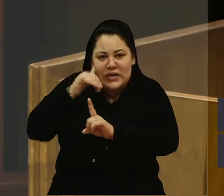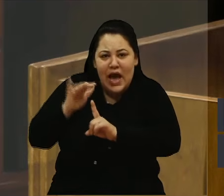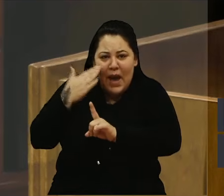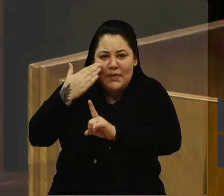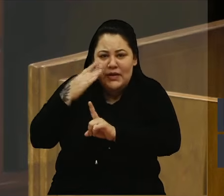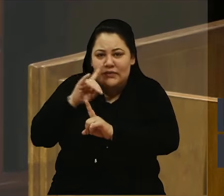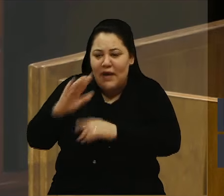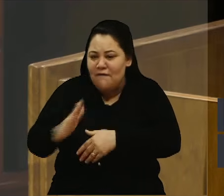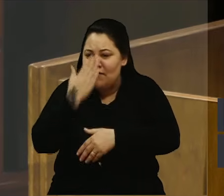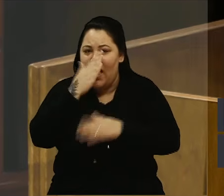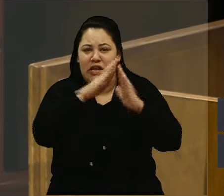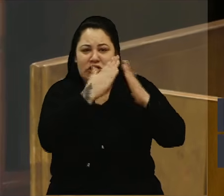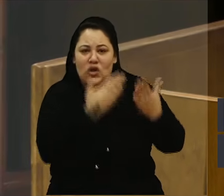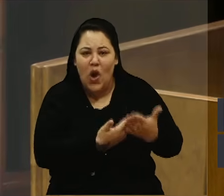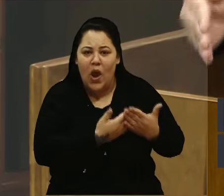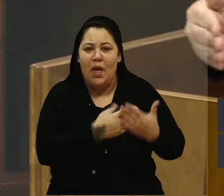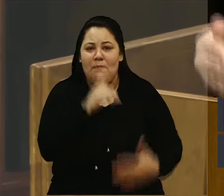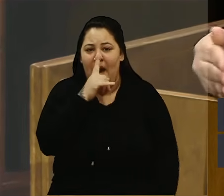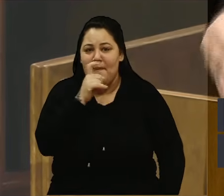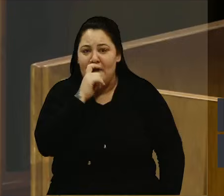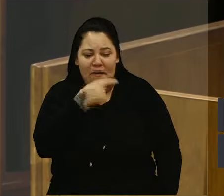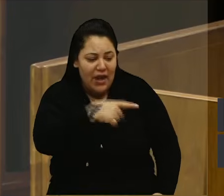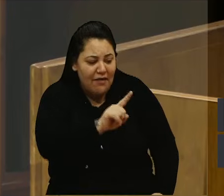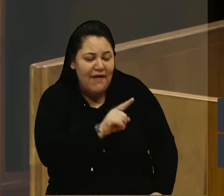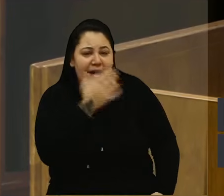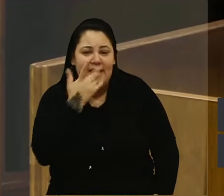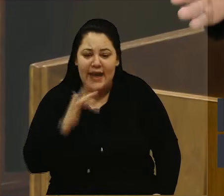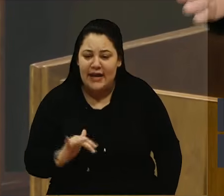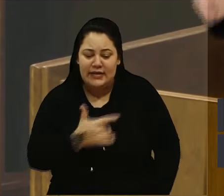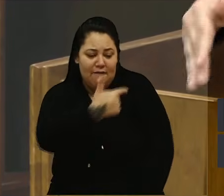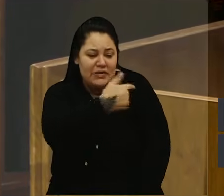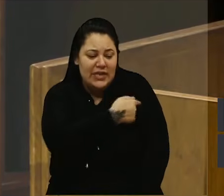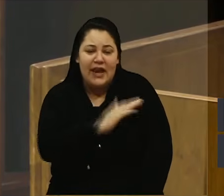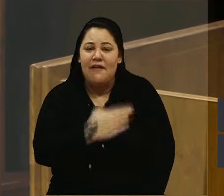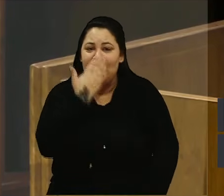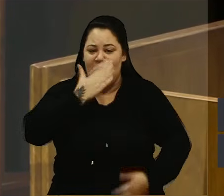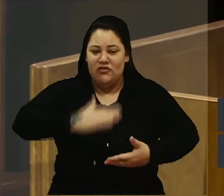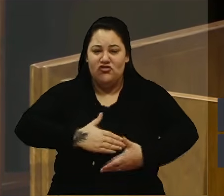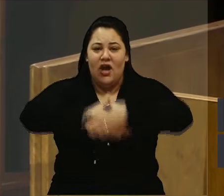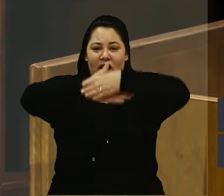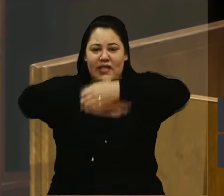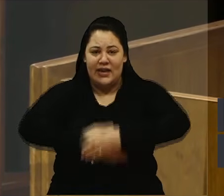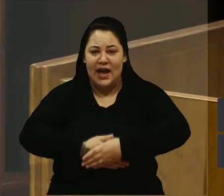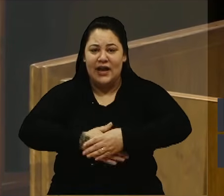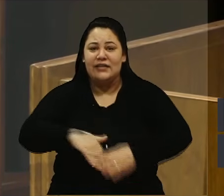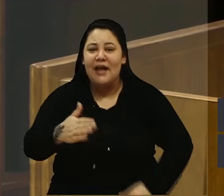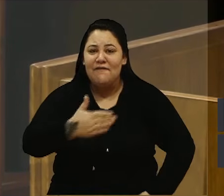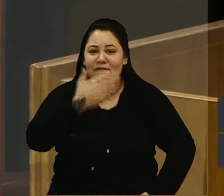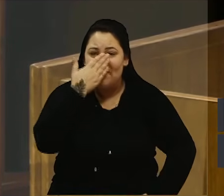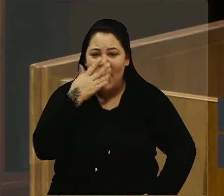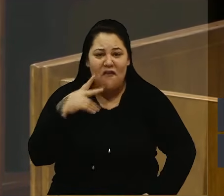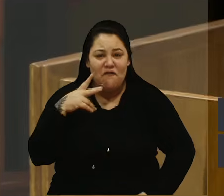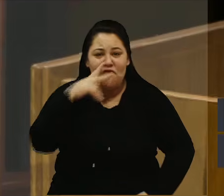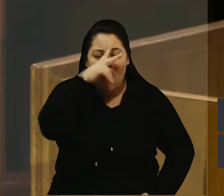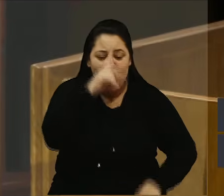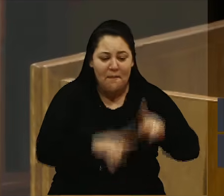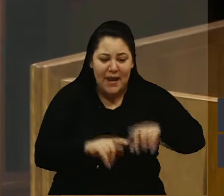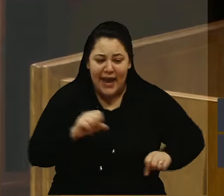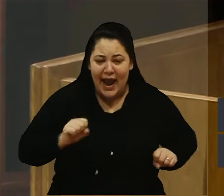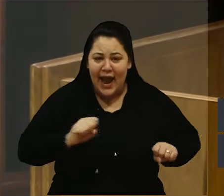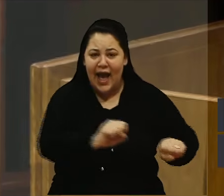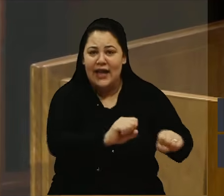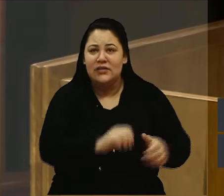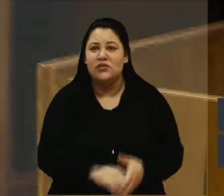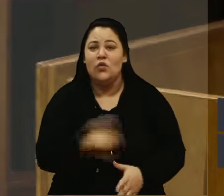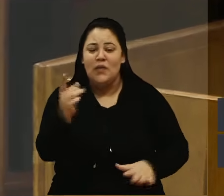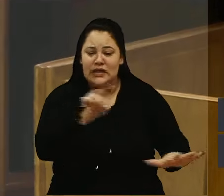na frente das escolas, os pais vão levar as crianças, vamos vacinar. Na frente dos Andreassas, na frente do Forte Atacadista, na frente do Via Em uma